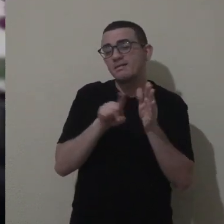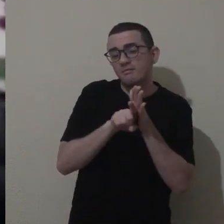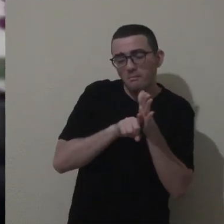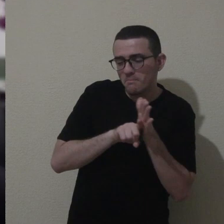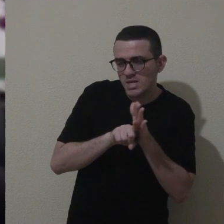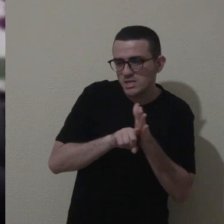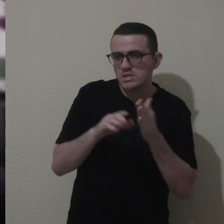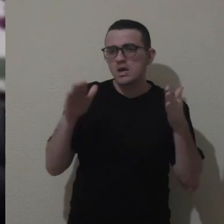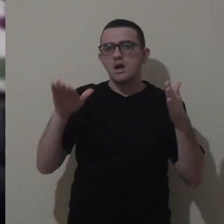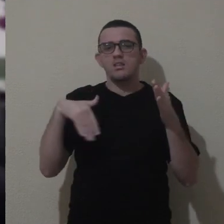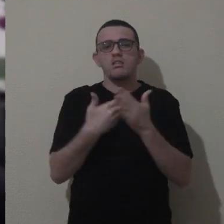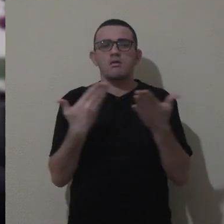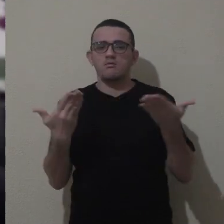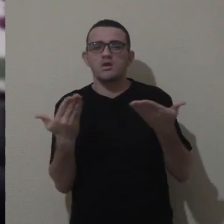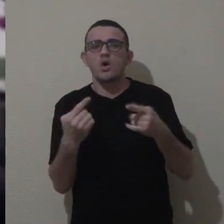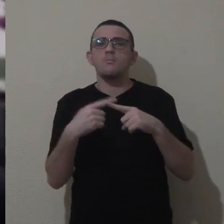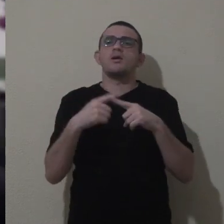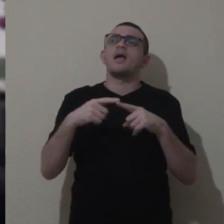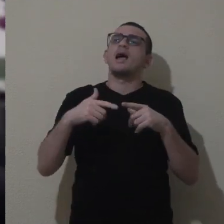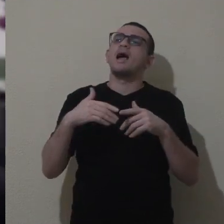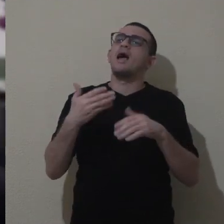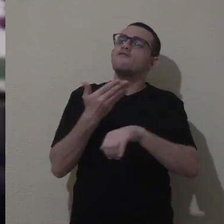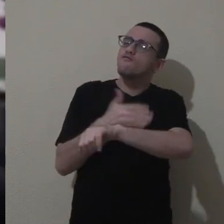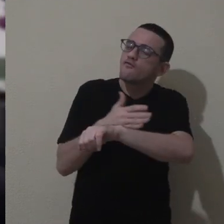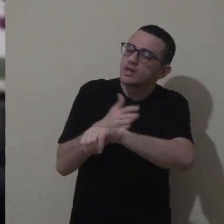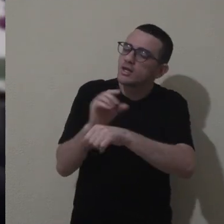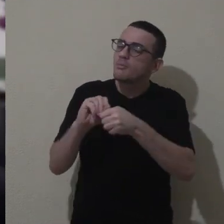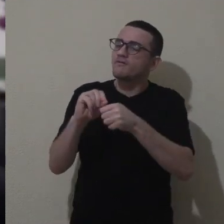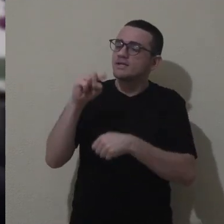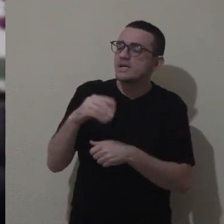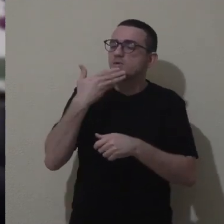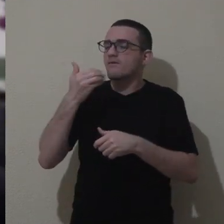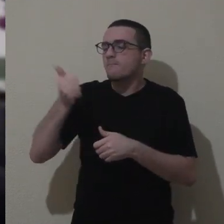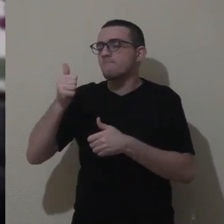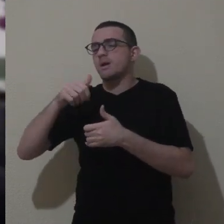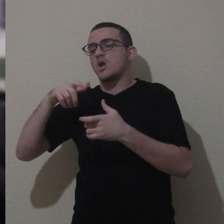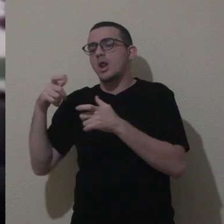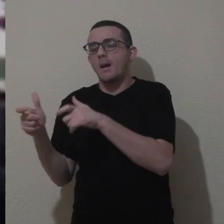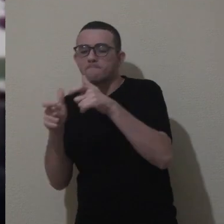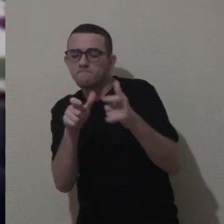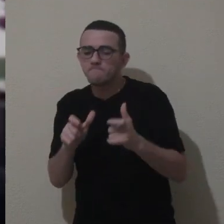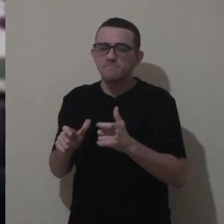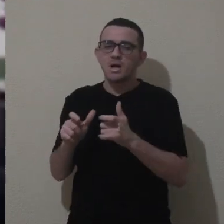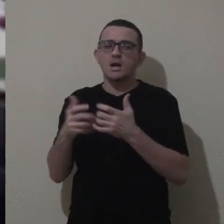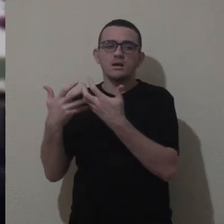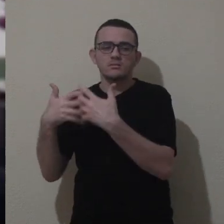em investigação. Porque muitas vezes falam, eu vou treinar para fazer isso vai melhorar essas outras